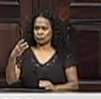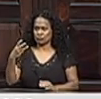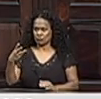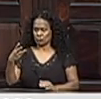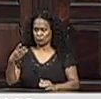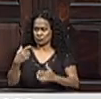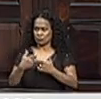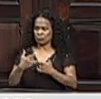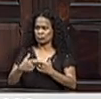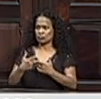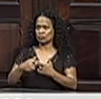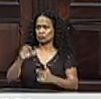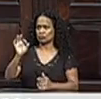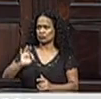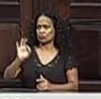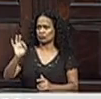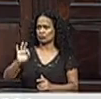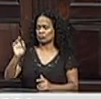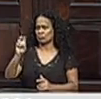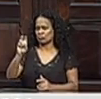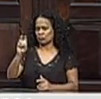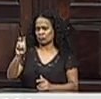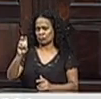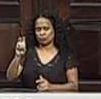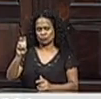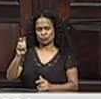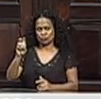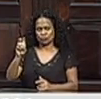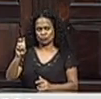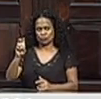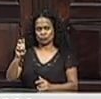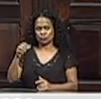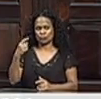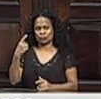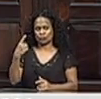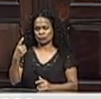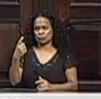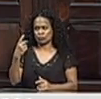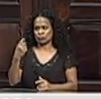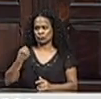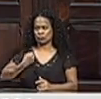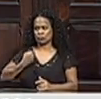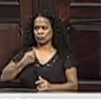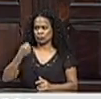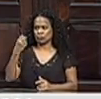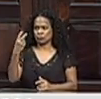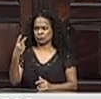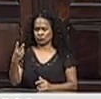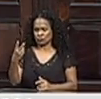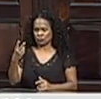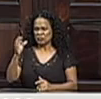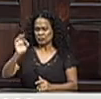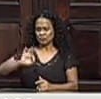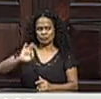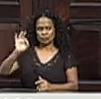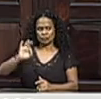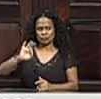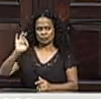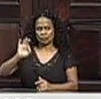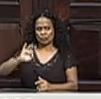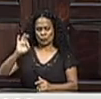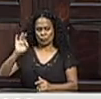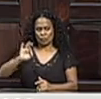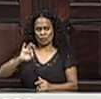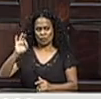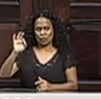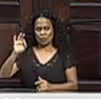o percentual de 5. A emenda, desculpe, 1 e 2. Aí, número 2 é o percentual de 3. O senhor está